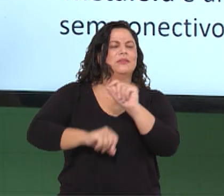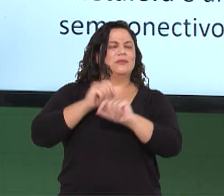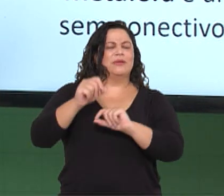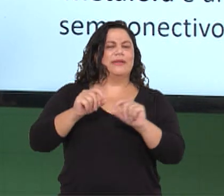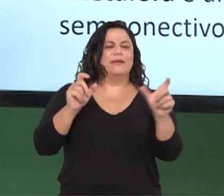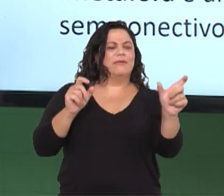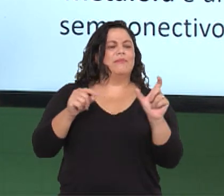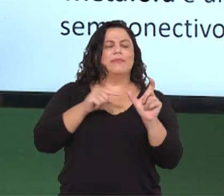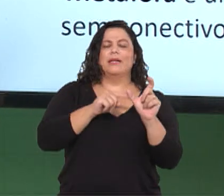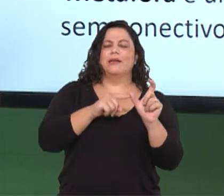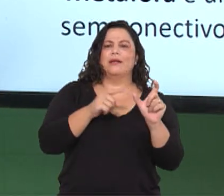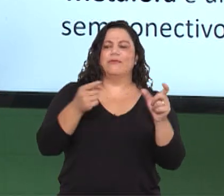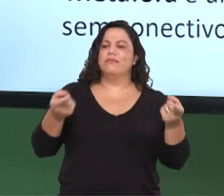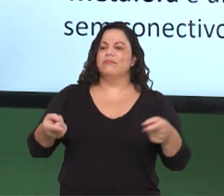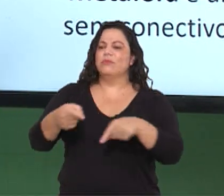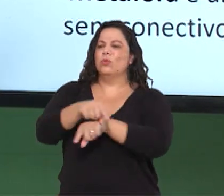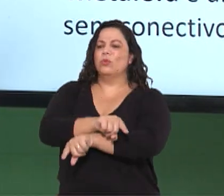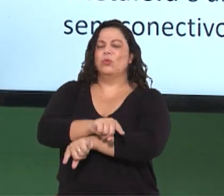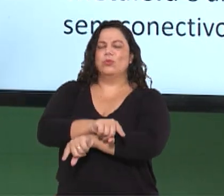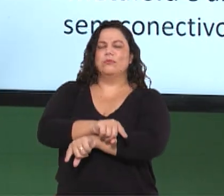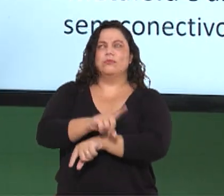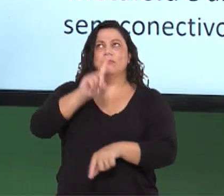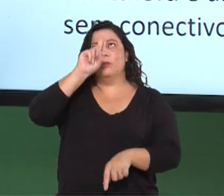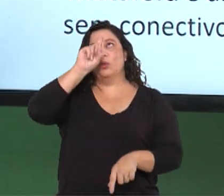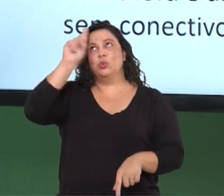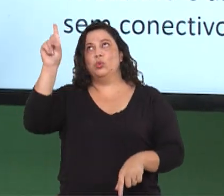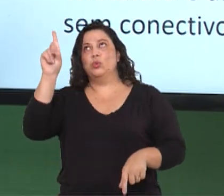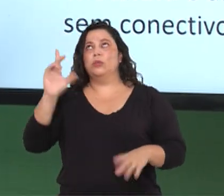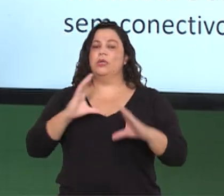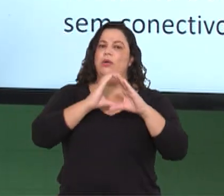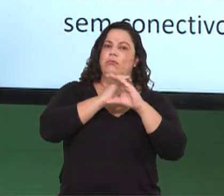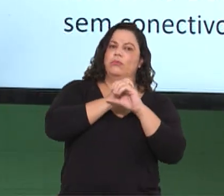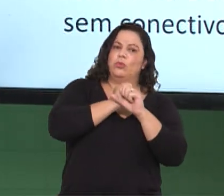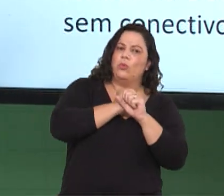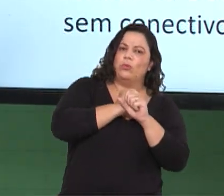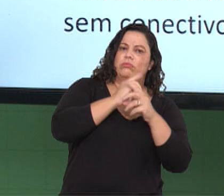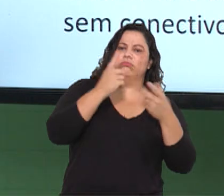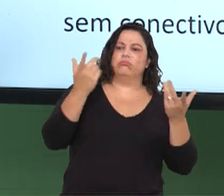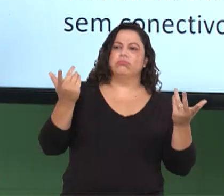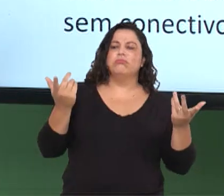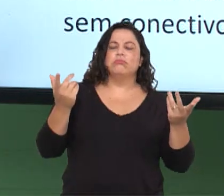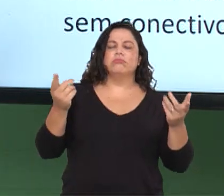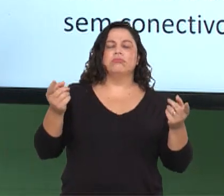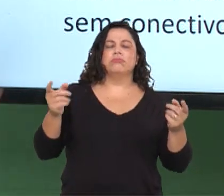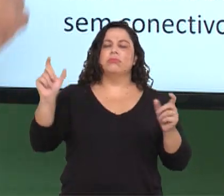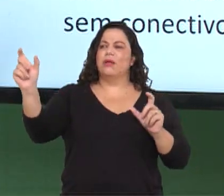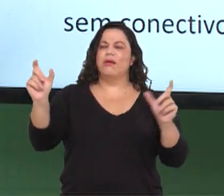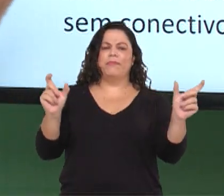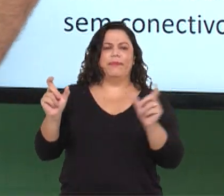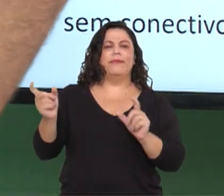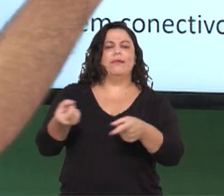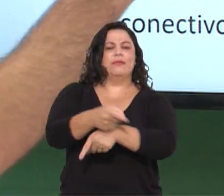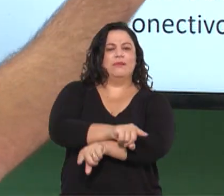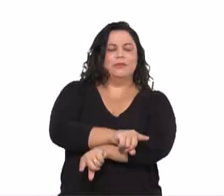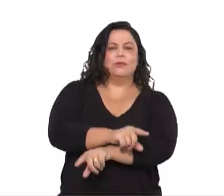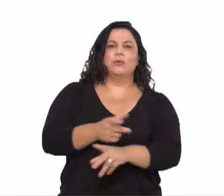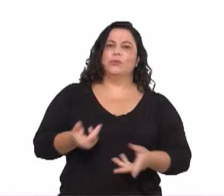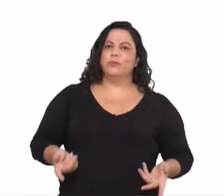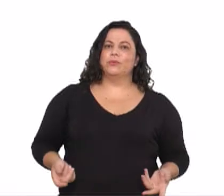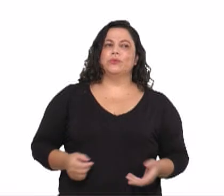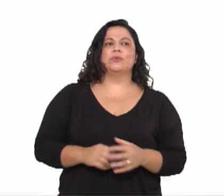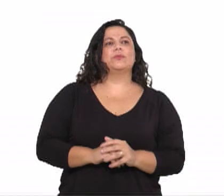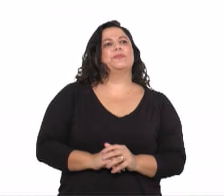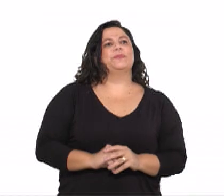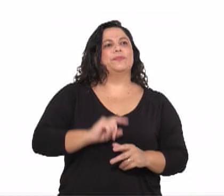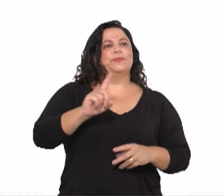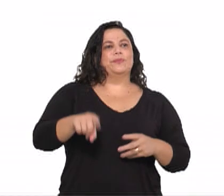você consegue se lembrar aí? Dia, noite, certo? Também palavras opostas.